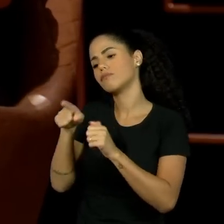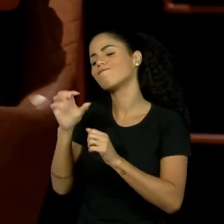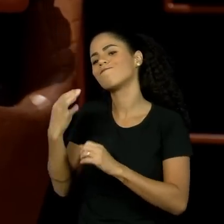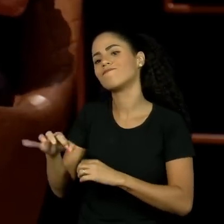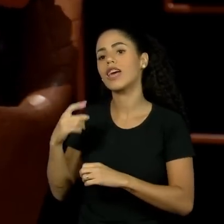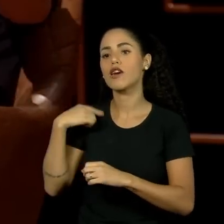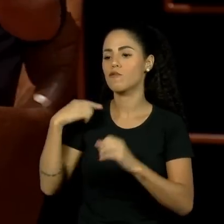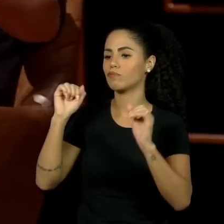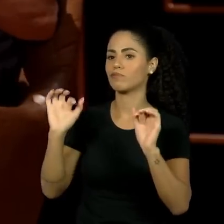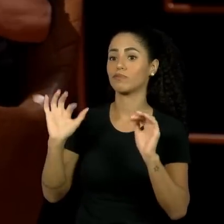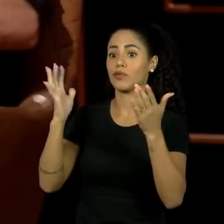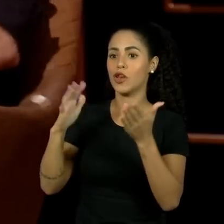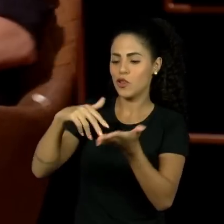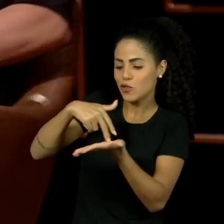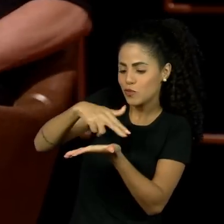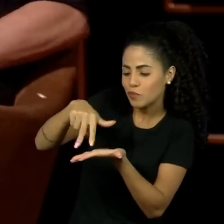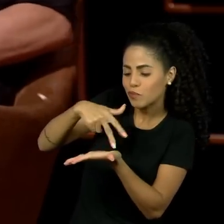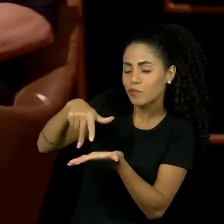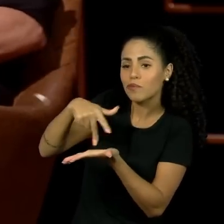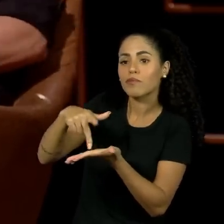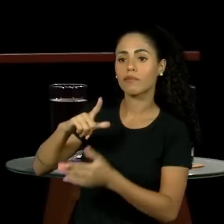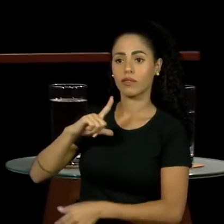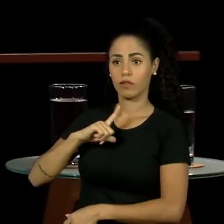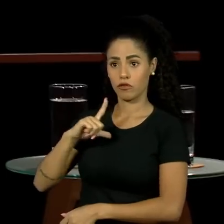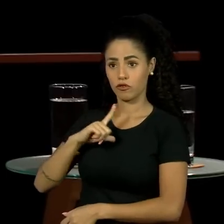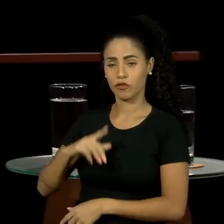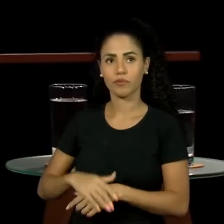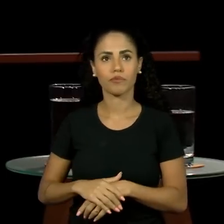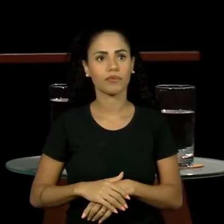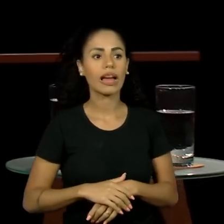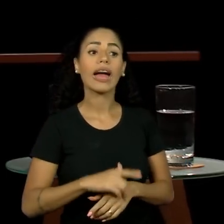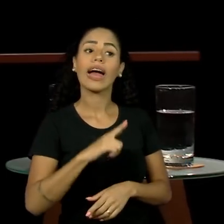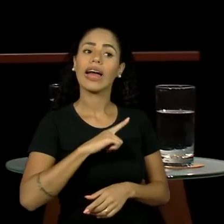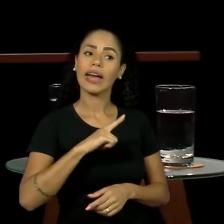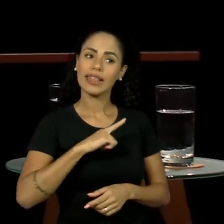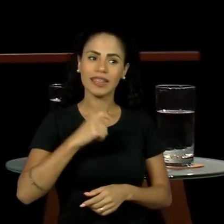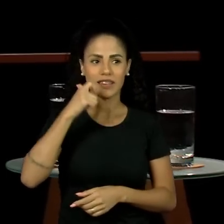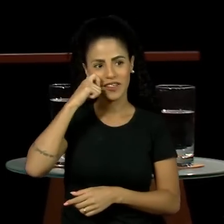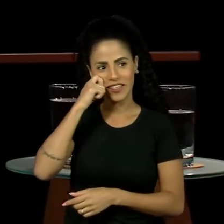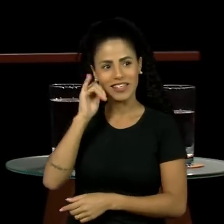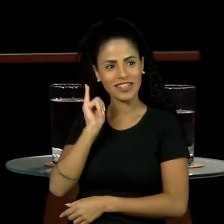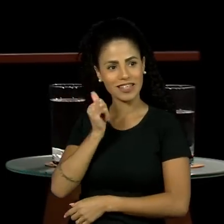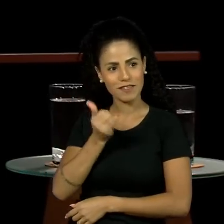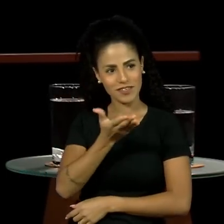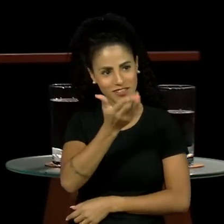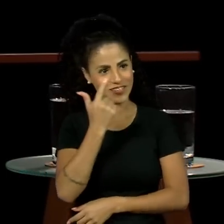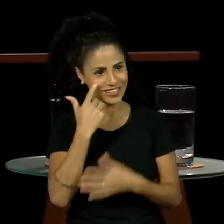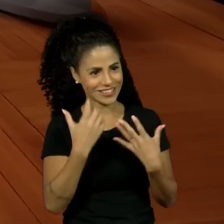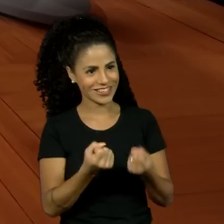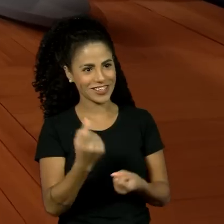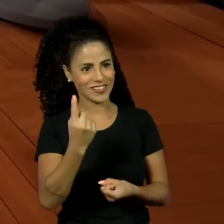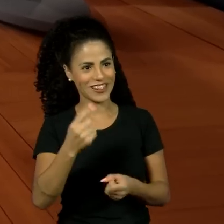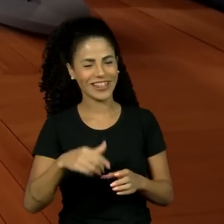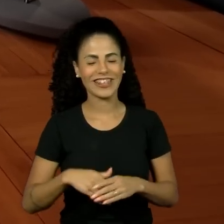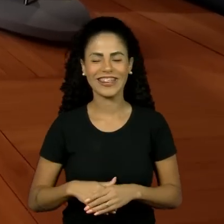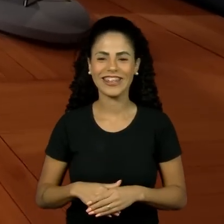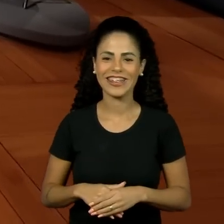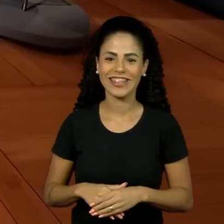de dança com o Ivaldo Bertazzo. Enfim. A gente tem alguns depoimentos para te mostrar. Vamos ver o primeiro? Vamos?